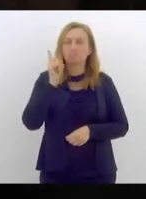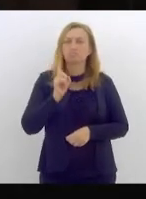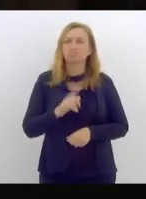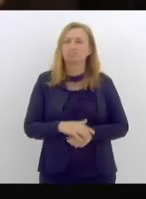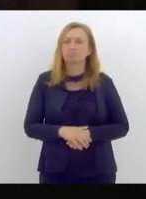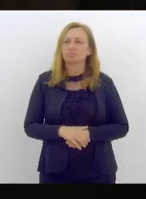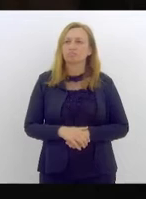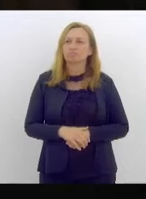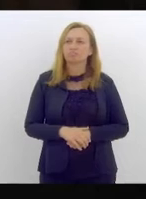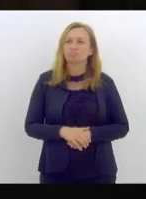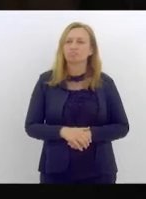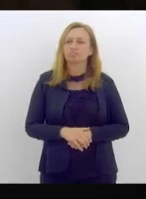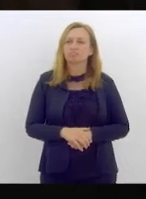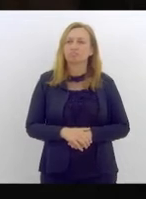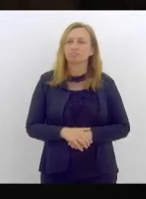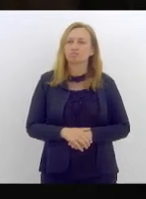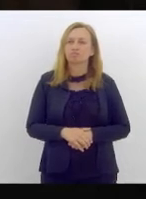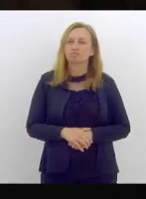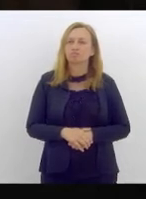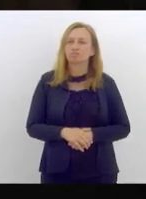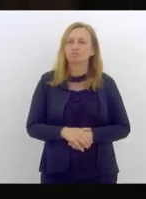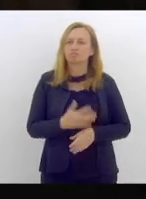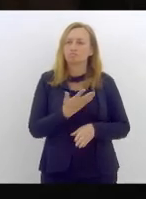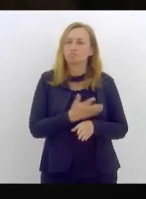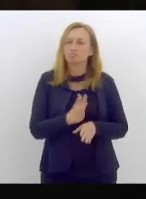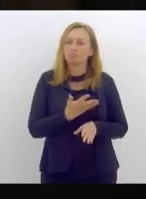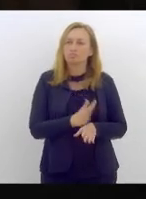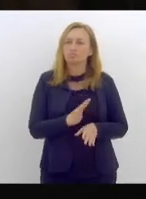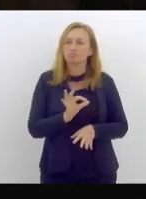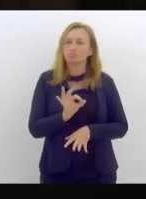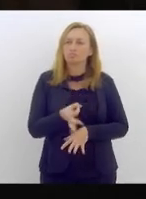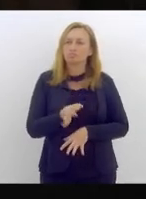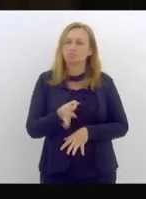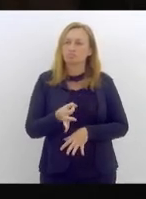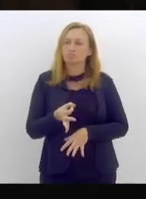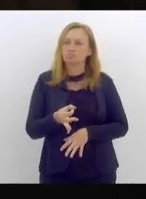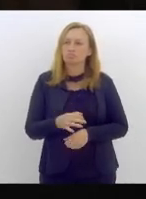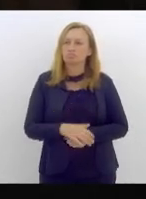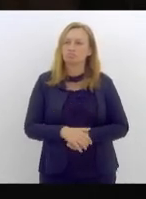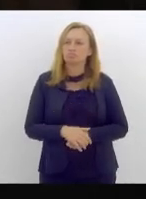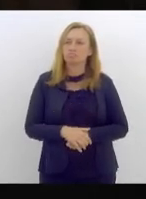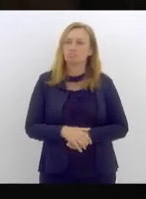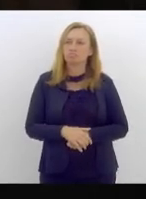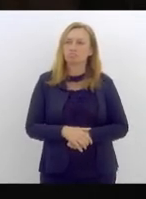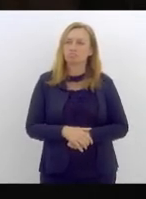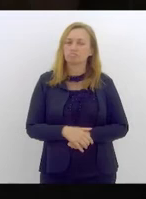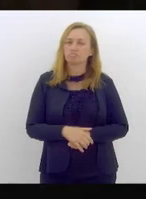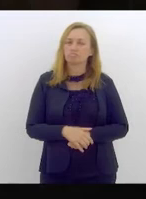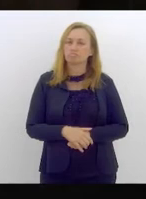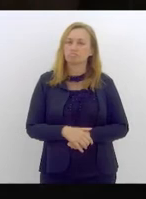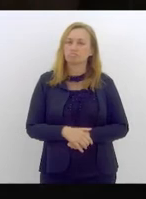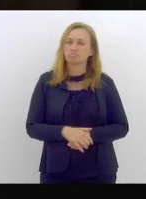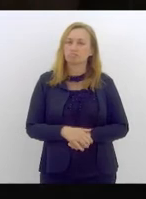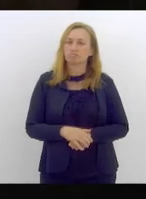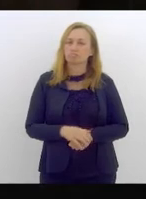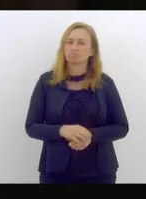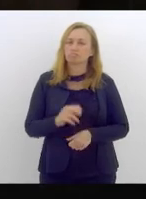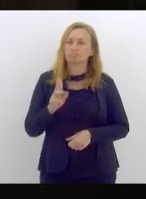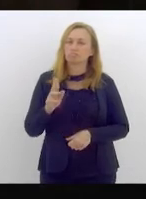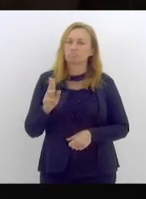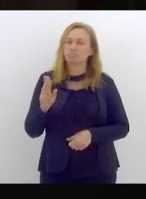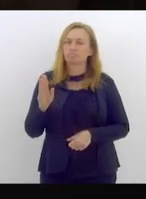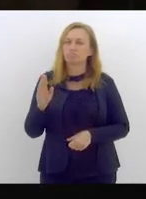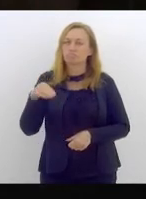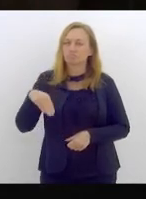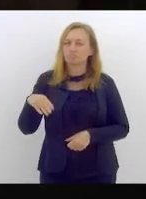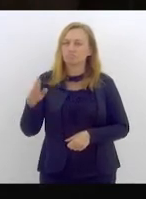e colocar em prática exatamente aquilo que é ao UnB a famosa